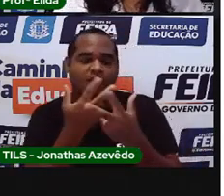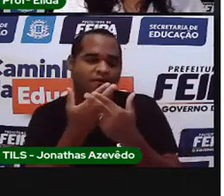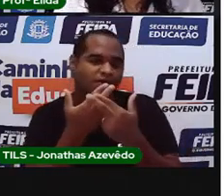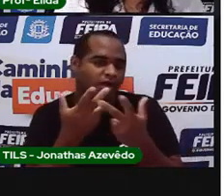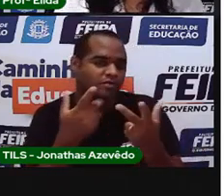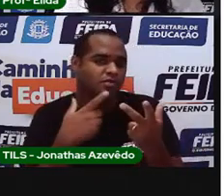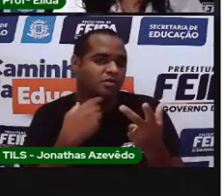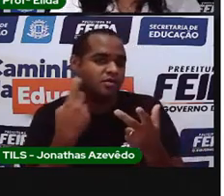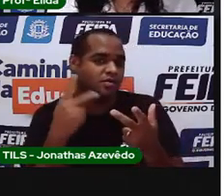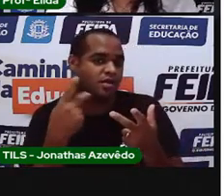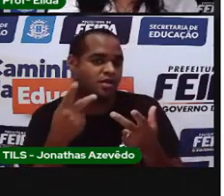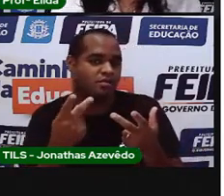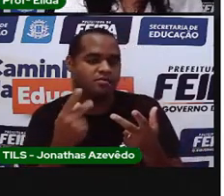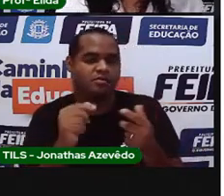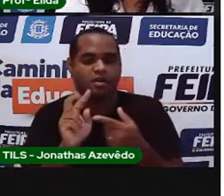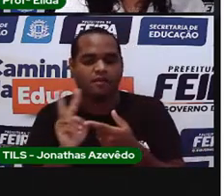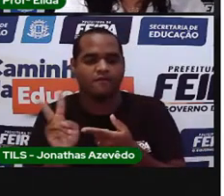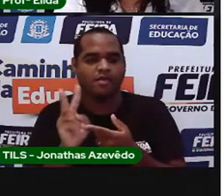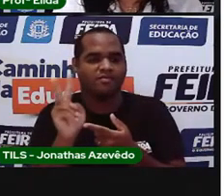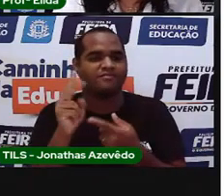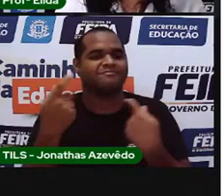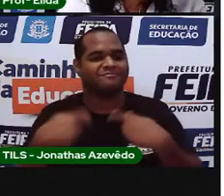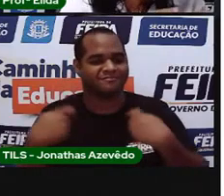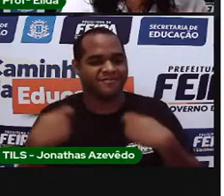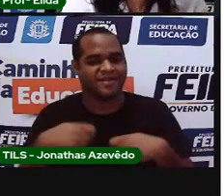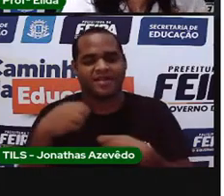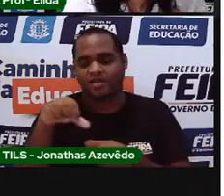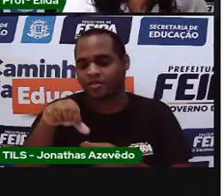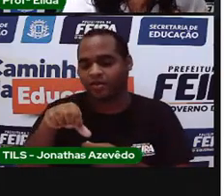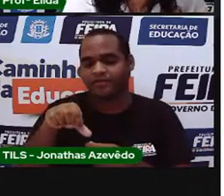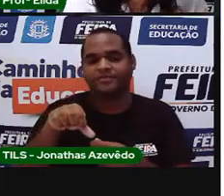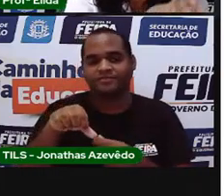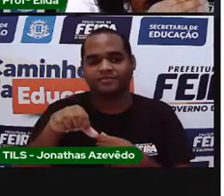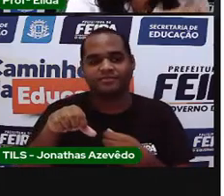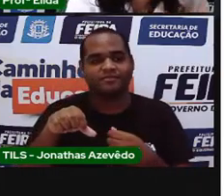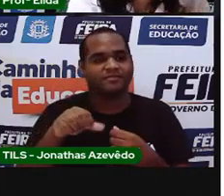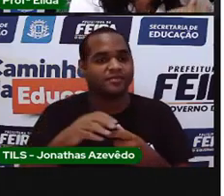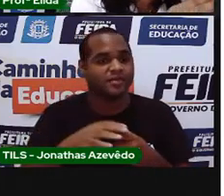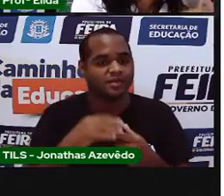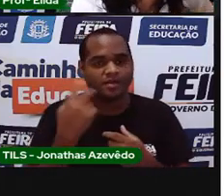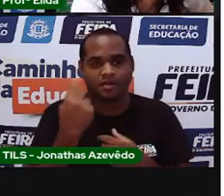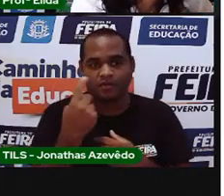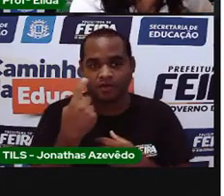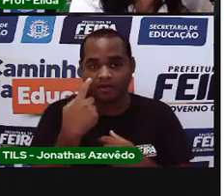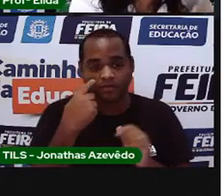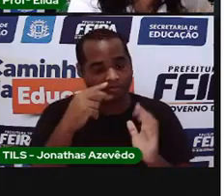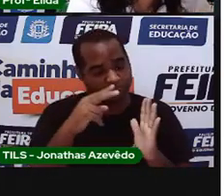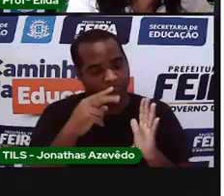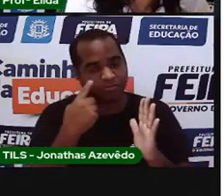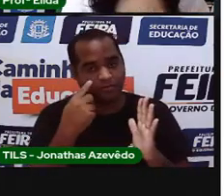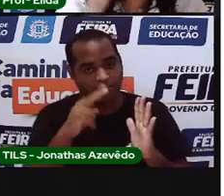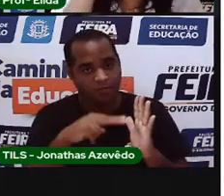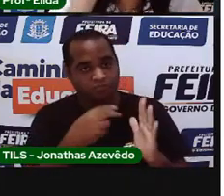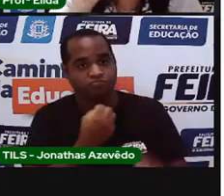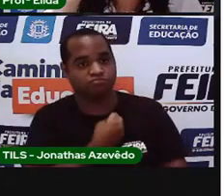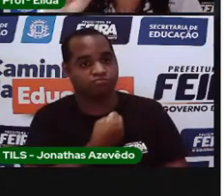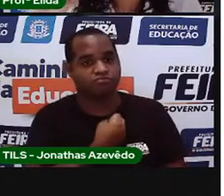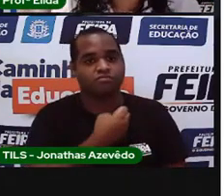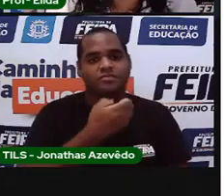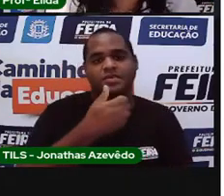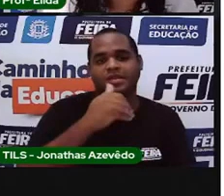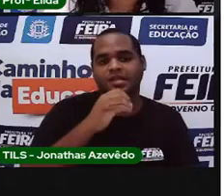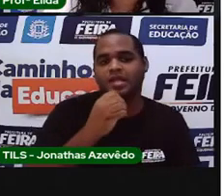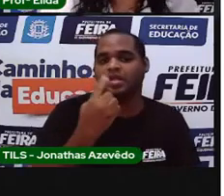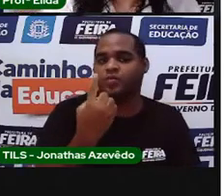mesmo valor do nome. Tem que fazer assim. Você leu o número. 10. Aí você vai